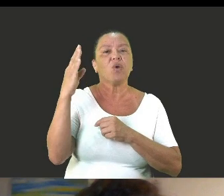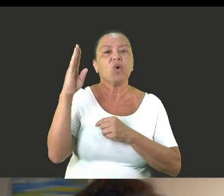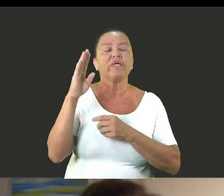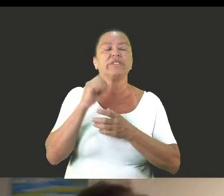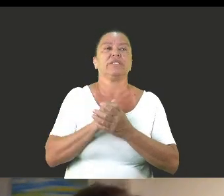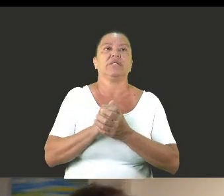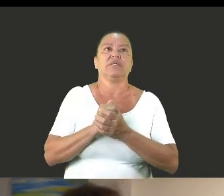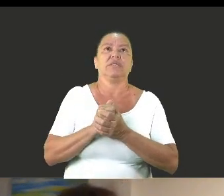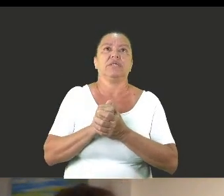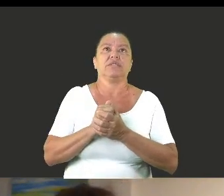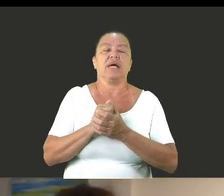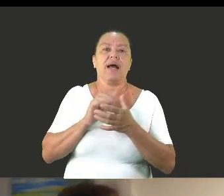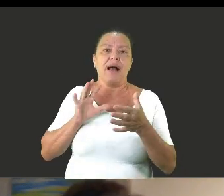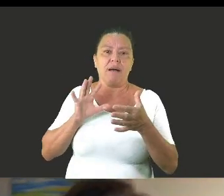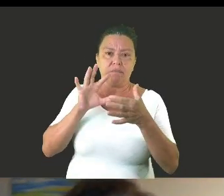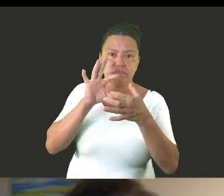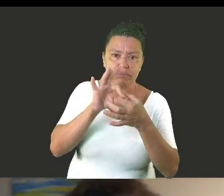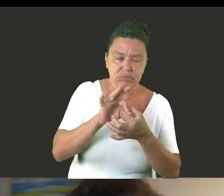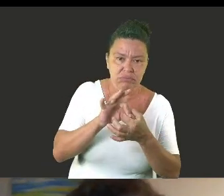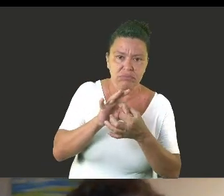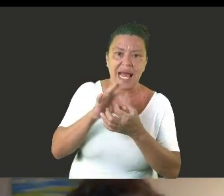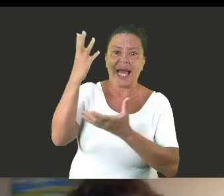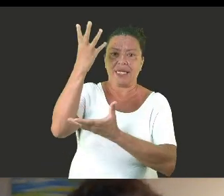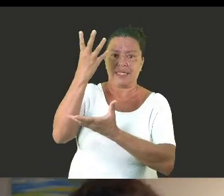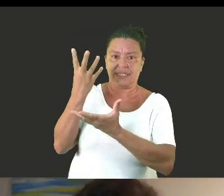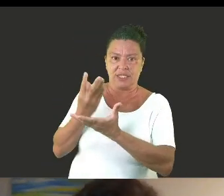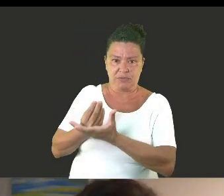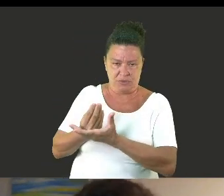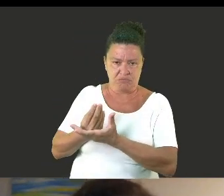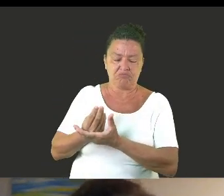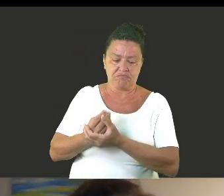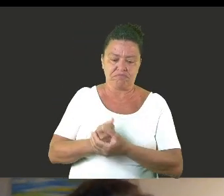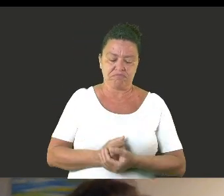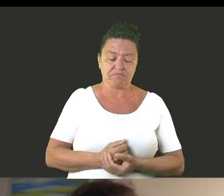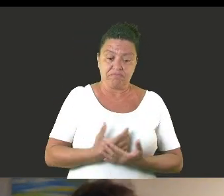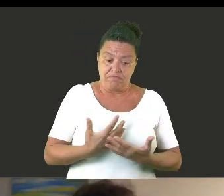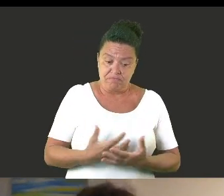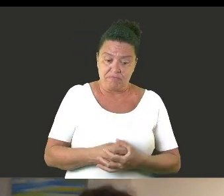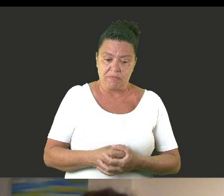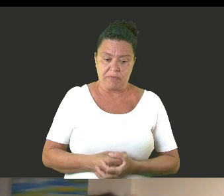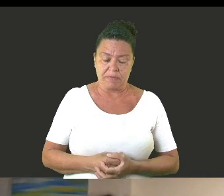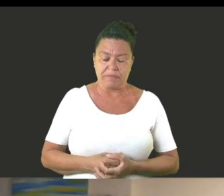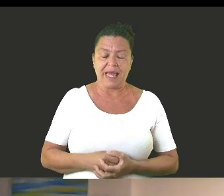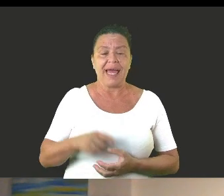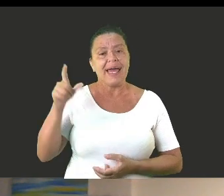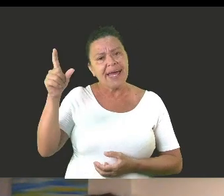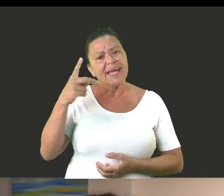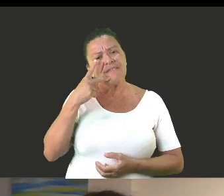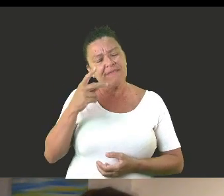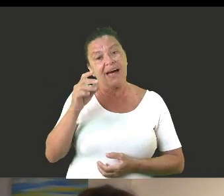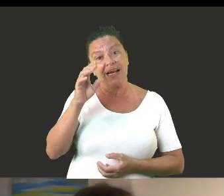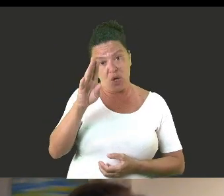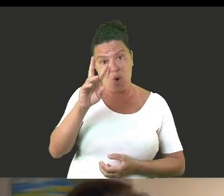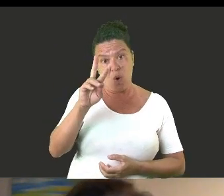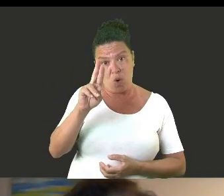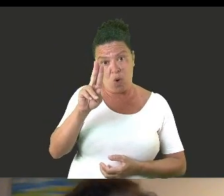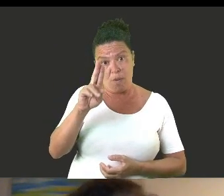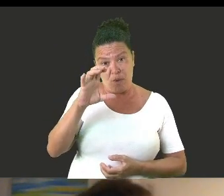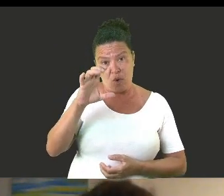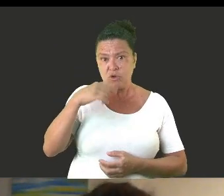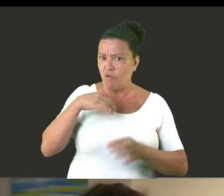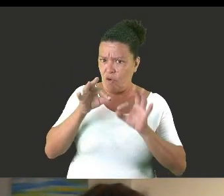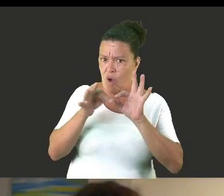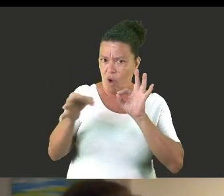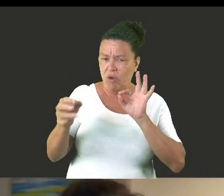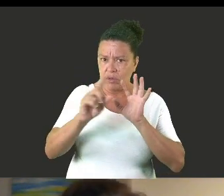biologia aliada à espiritualidade. Então, Bruce Lipton comenta, não vou me estender